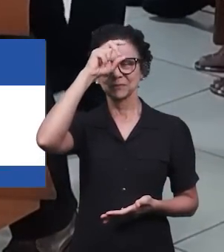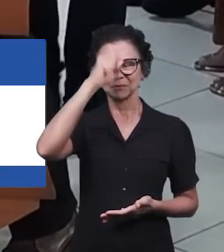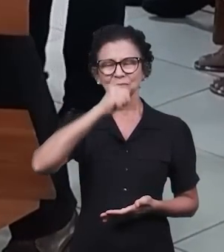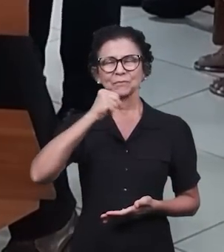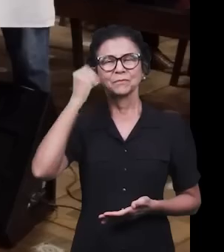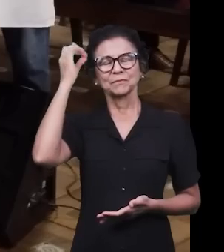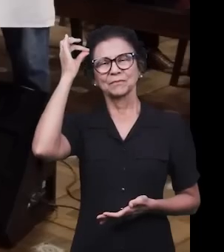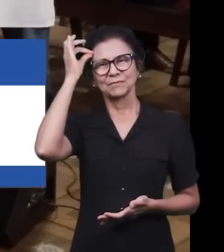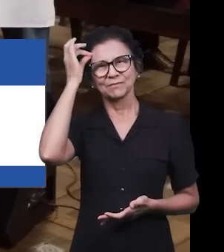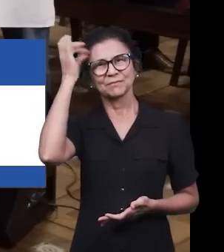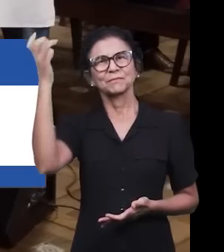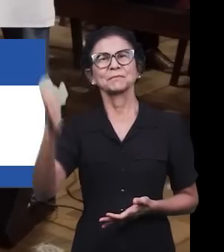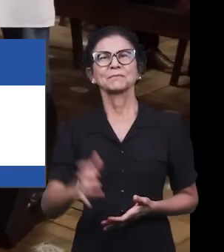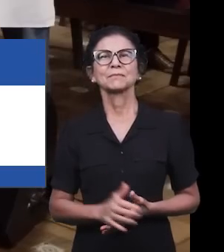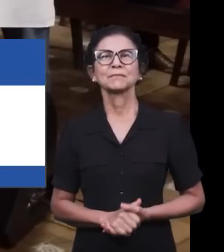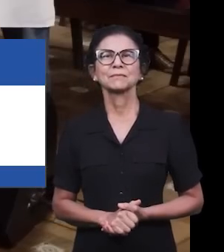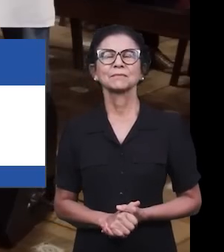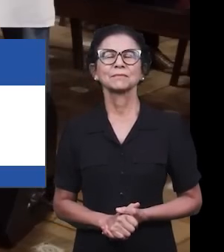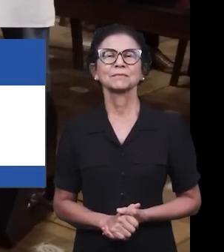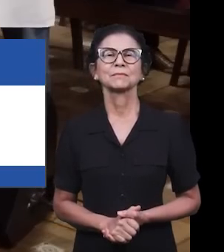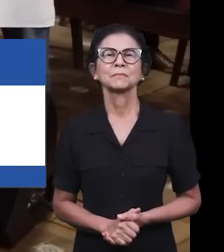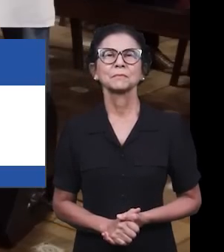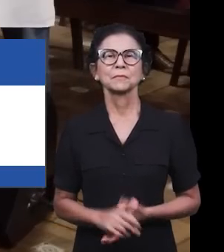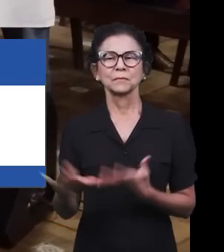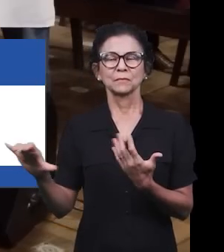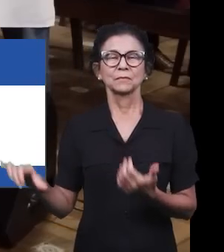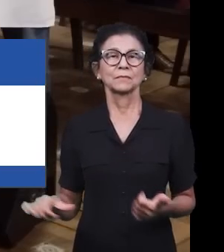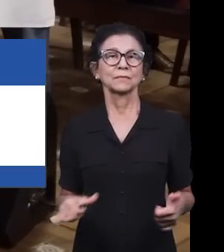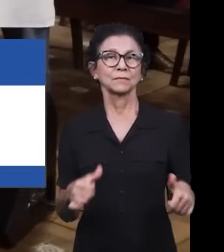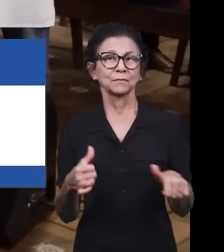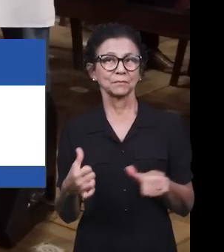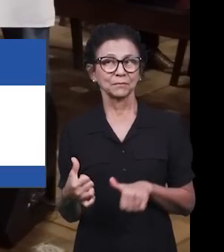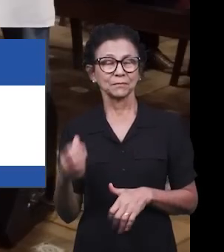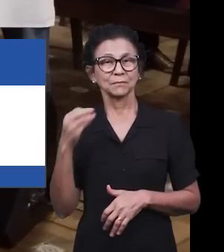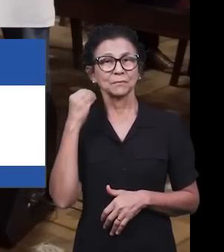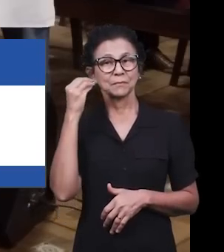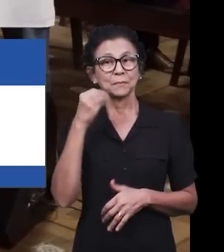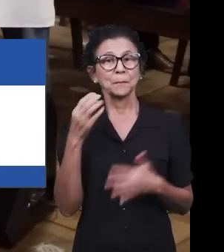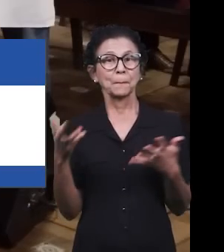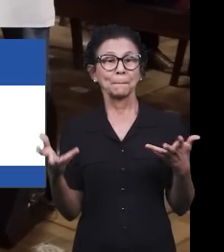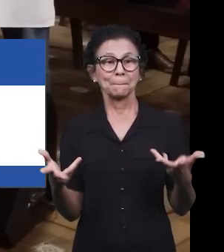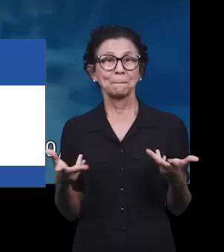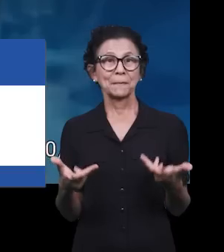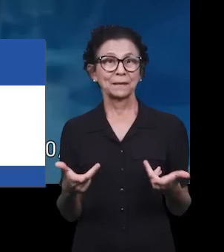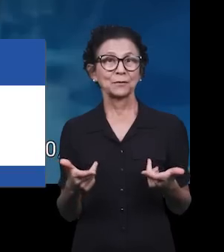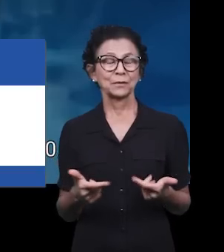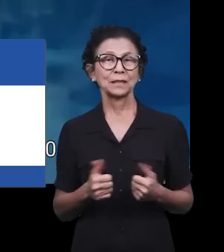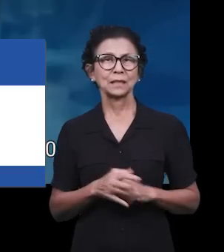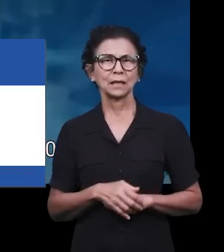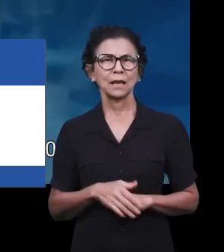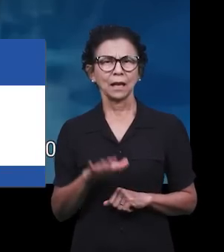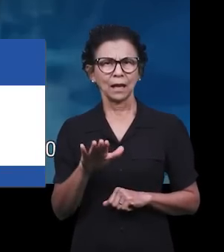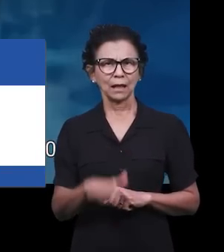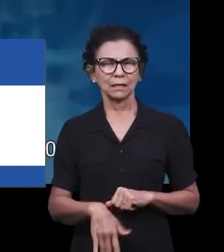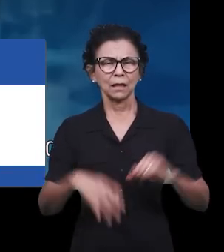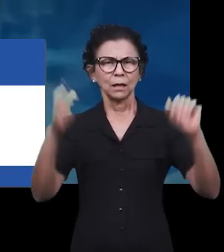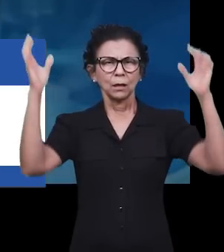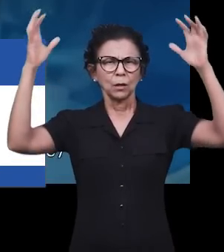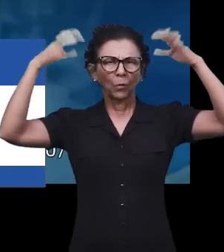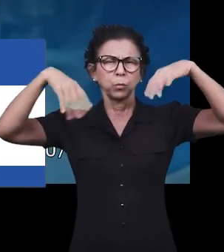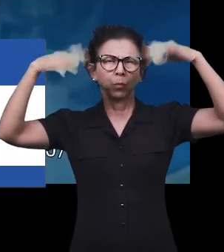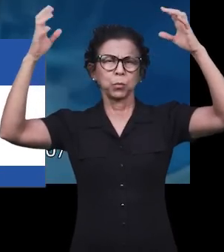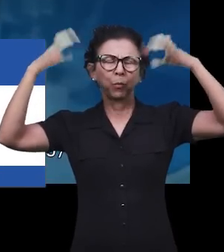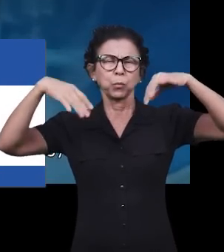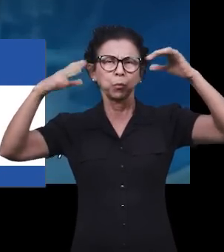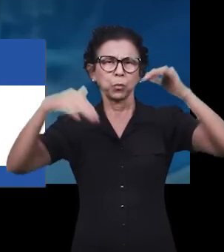dia. Batismo também na área Apucarana, uma experiência maravilhosa. Choveu à tarde para refrescar o